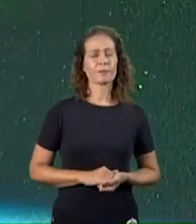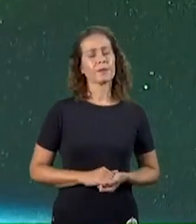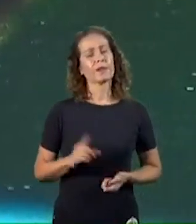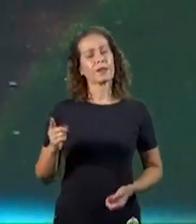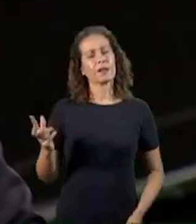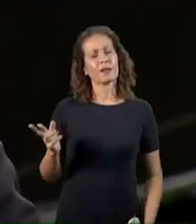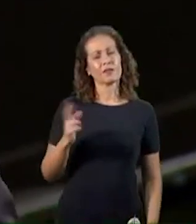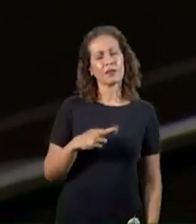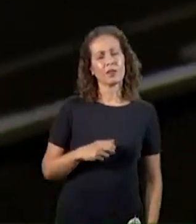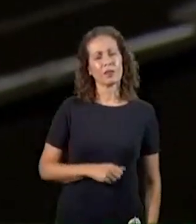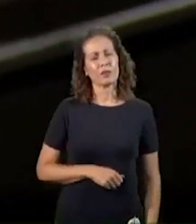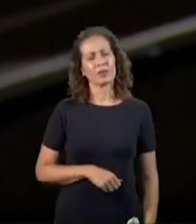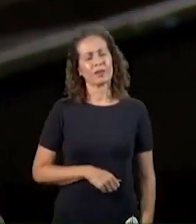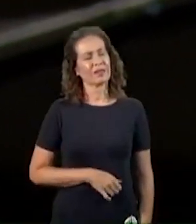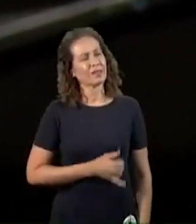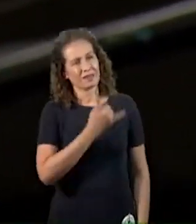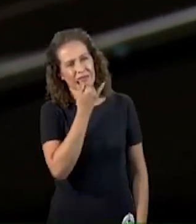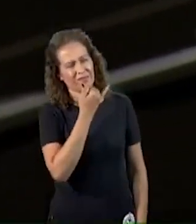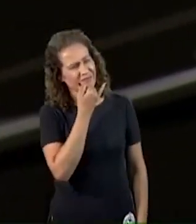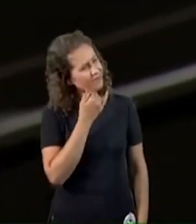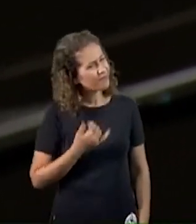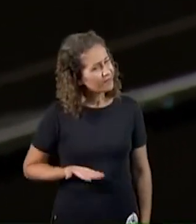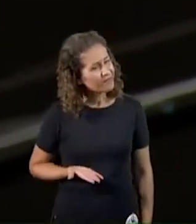Ela falou assim: excuse me?